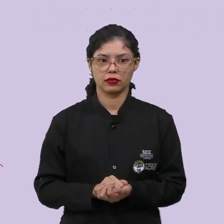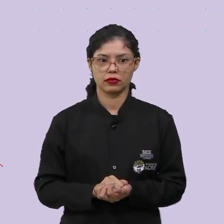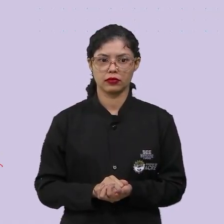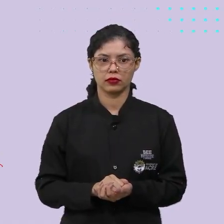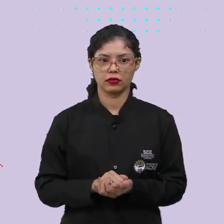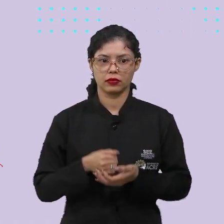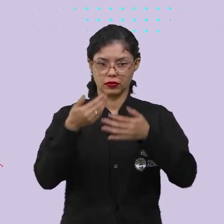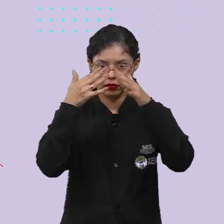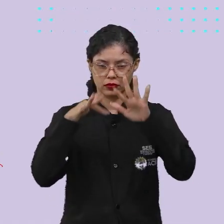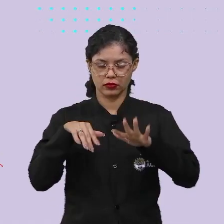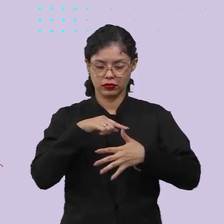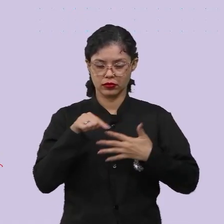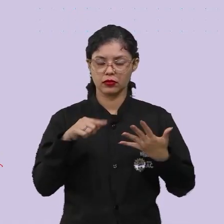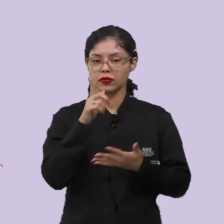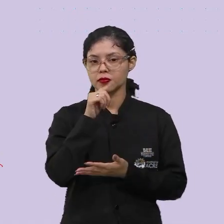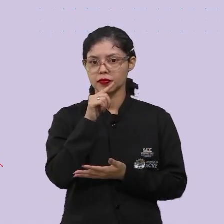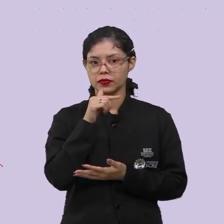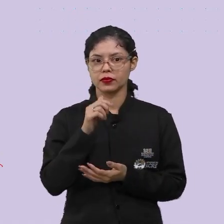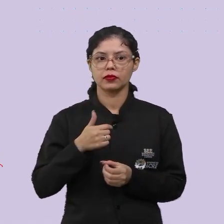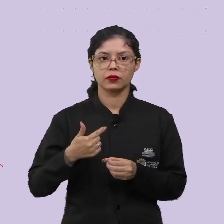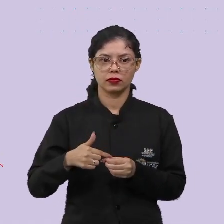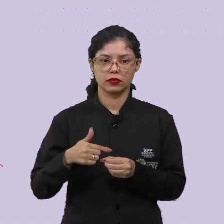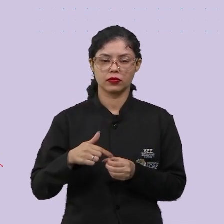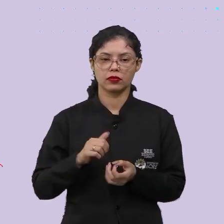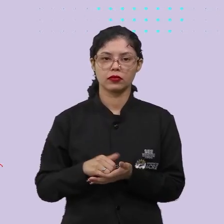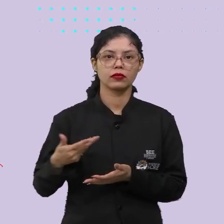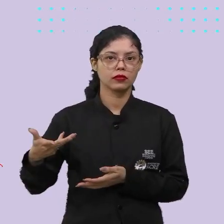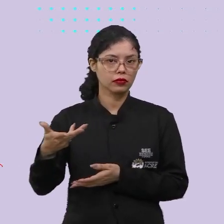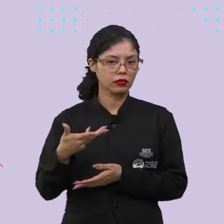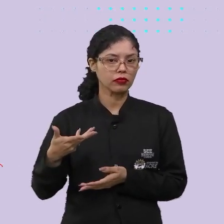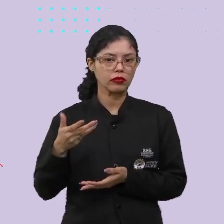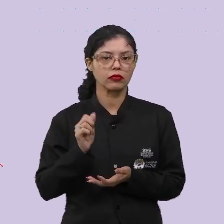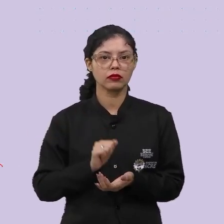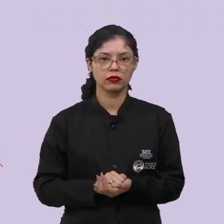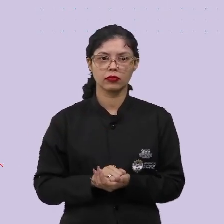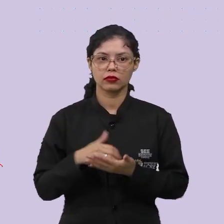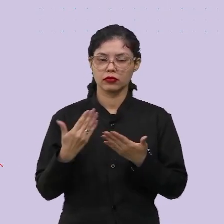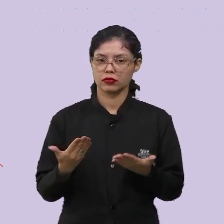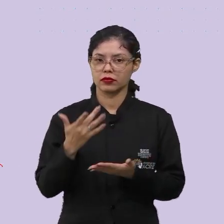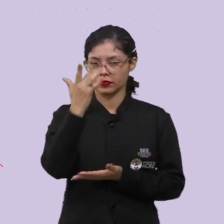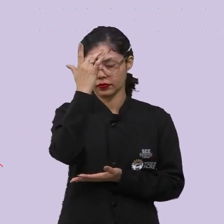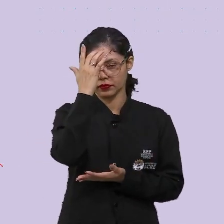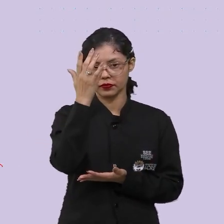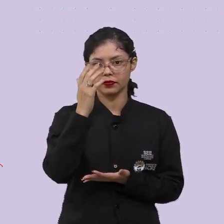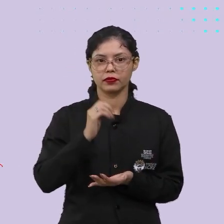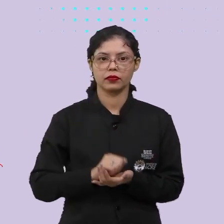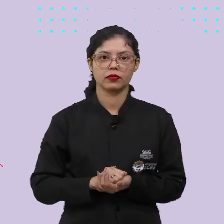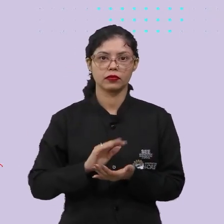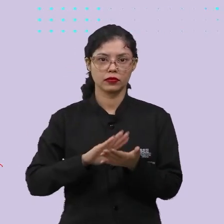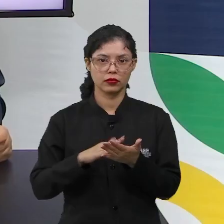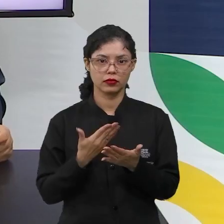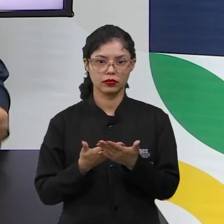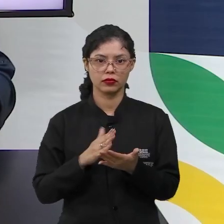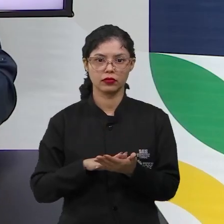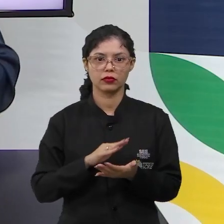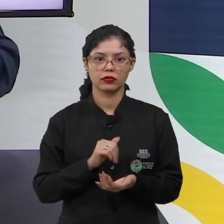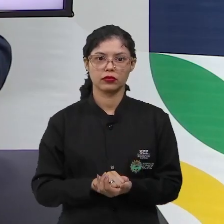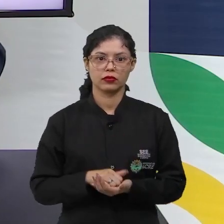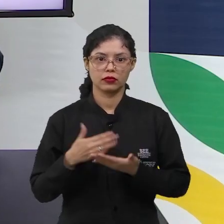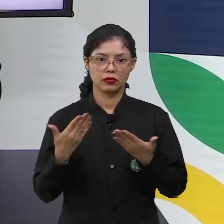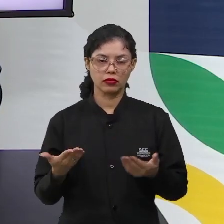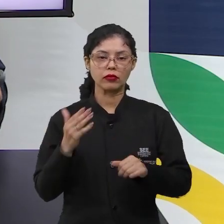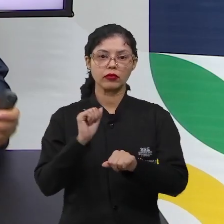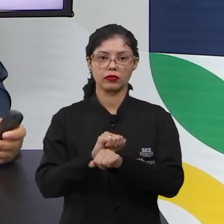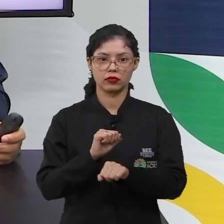recursos naturais, água e petróleo, basicamente isso, questão muito fácil de interpretação e eu